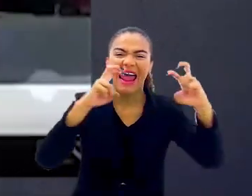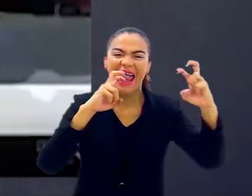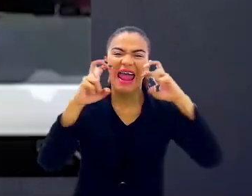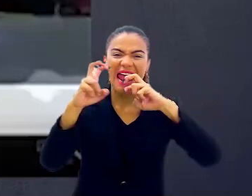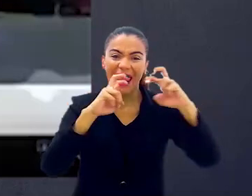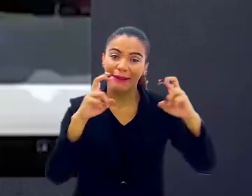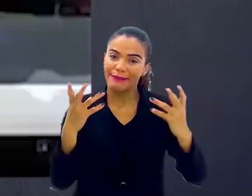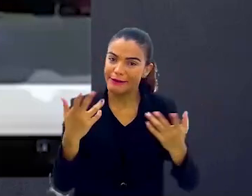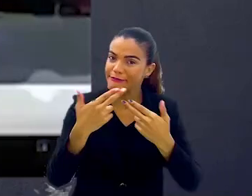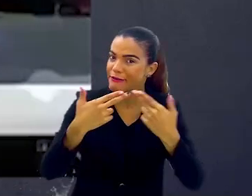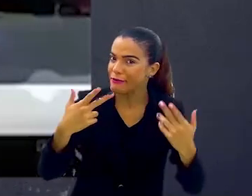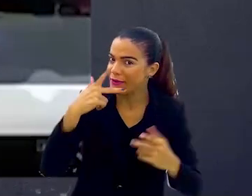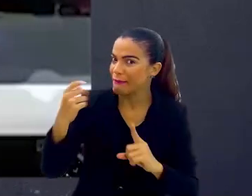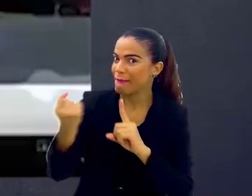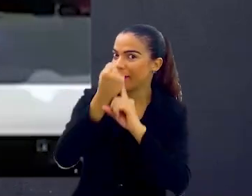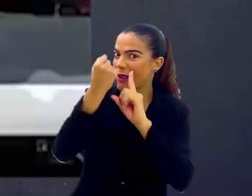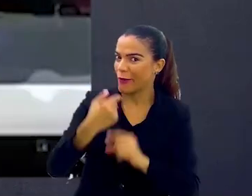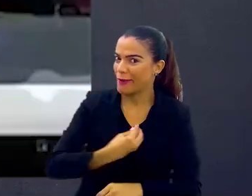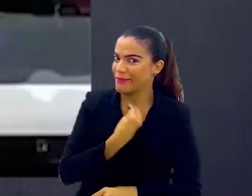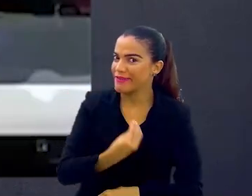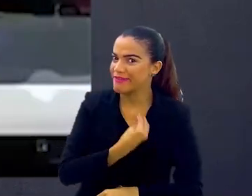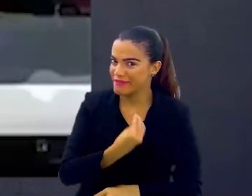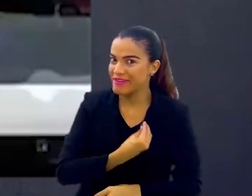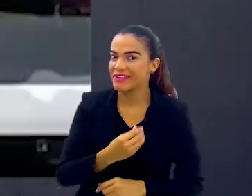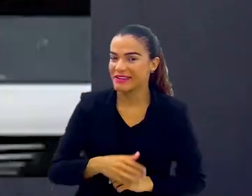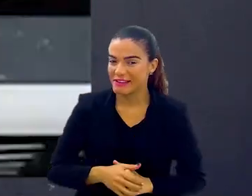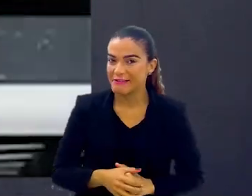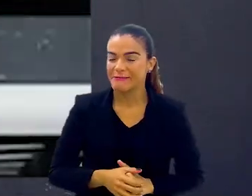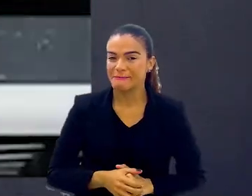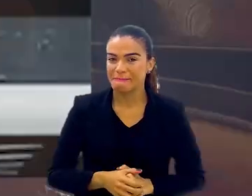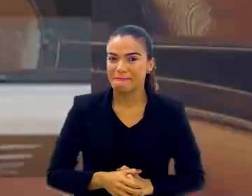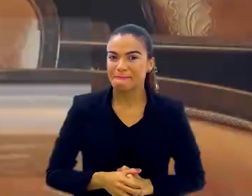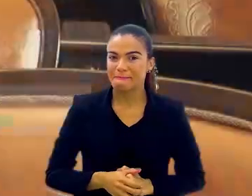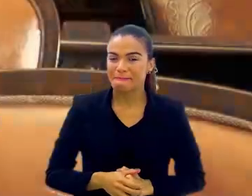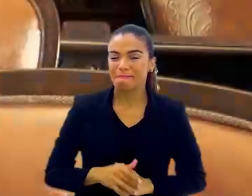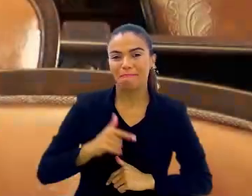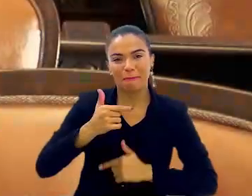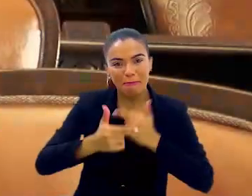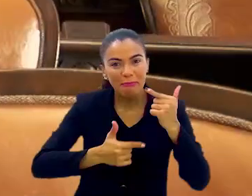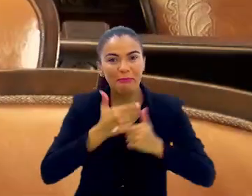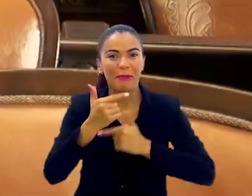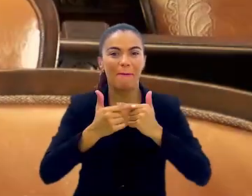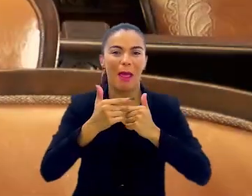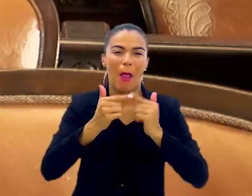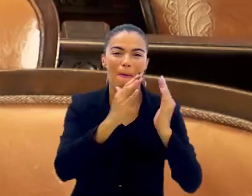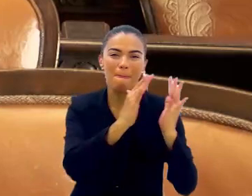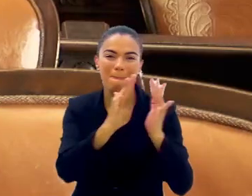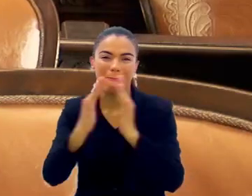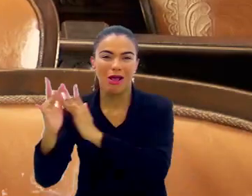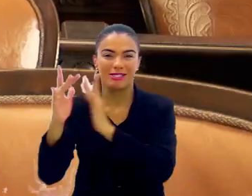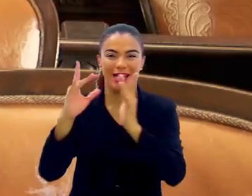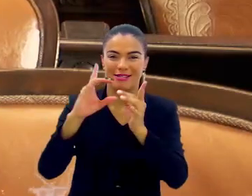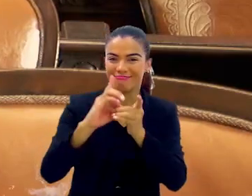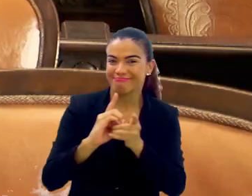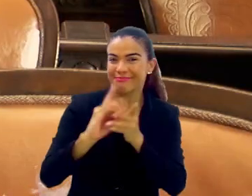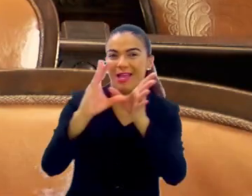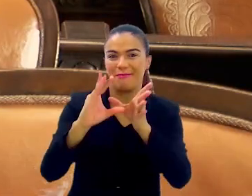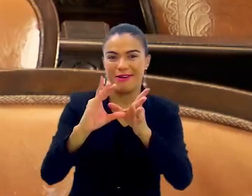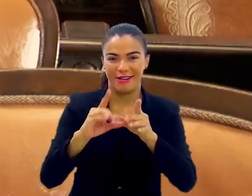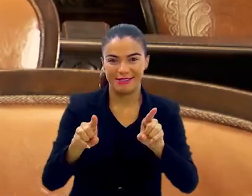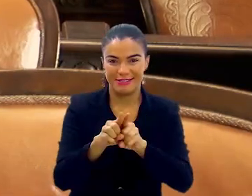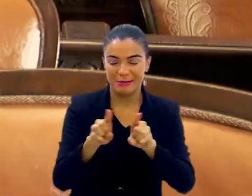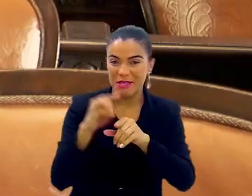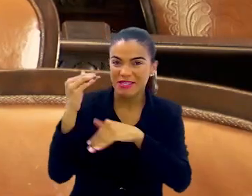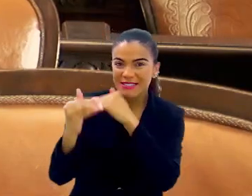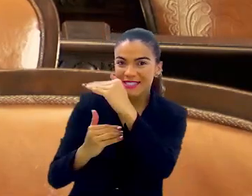então foram coisas que foram muito marcantes, foi trabalhar o processo da democracia aqui dentro, o